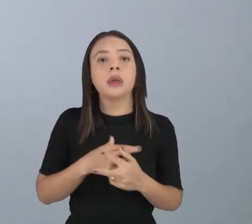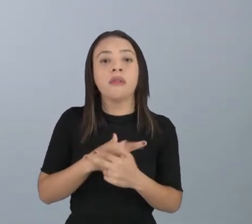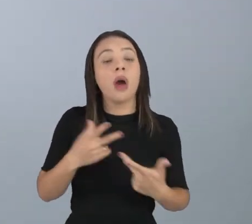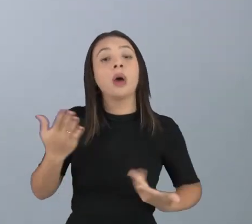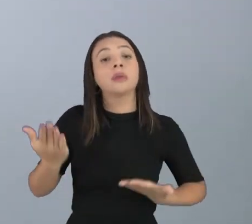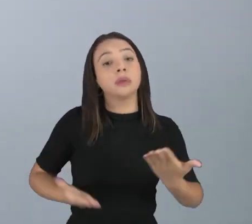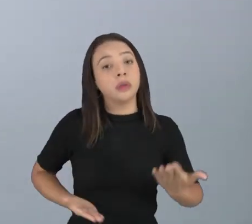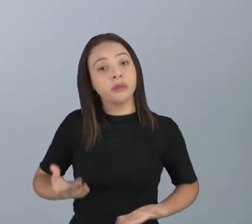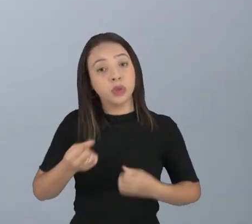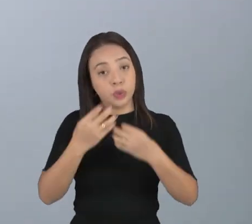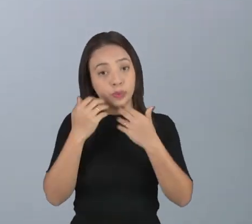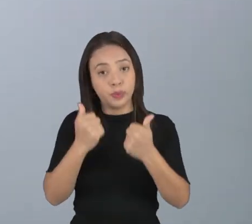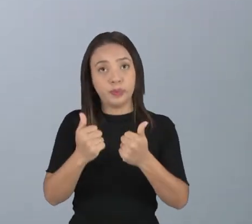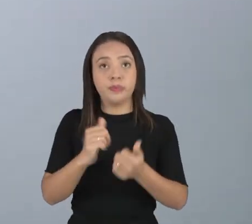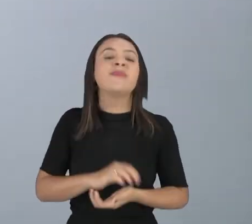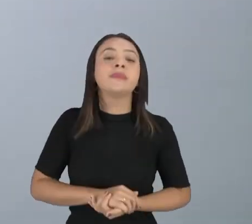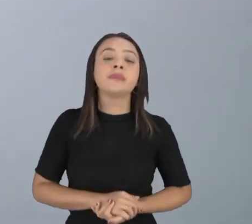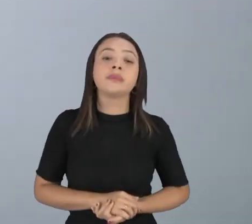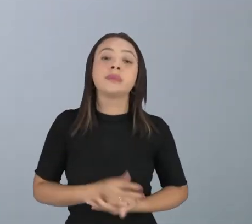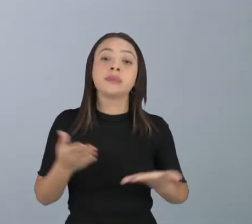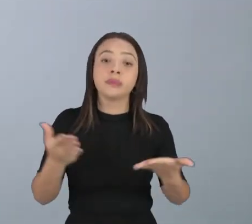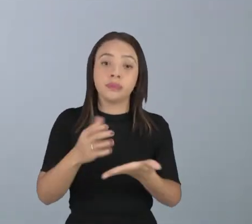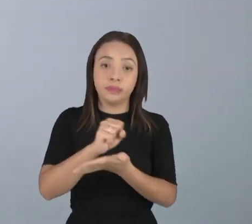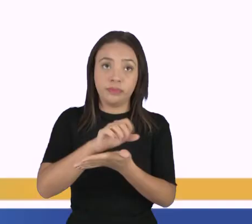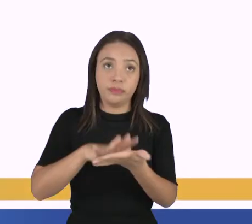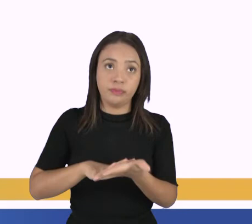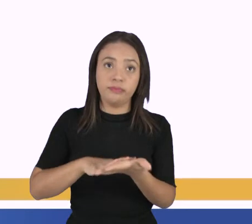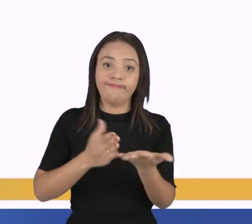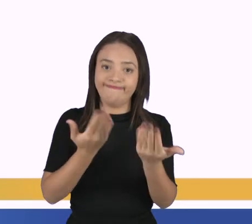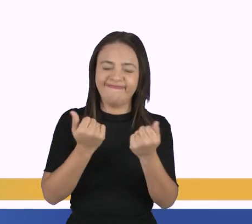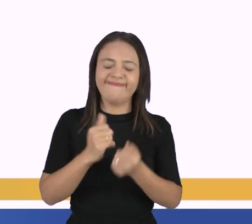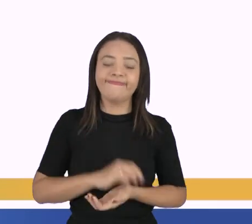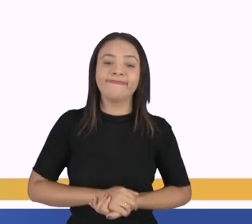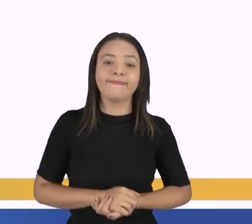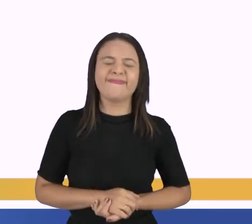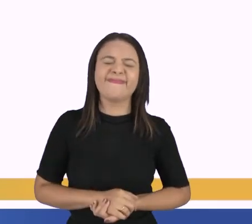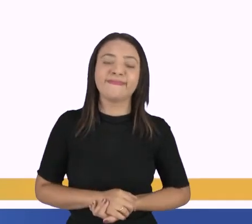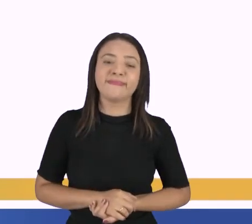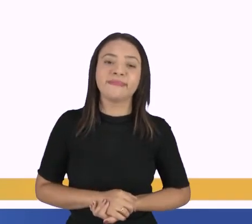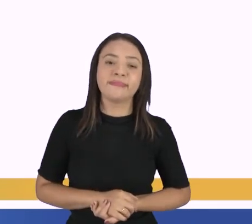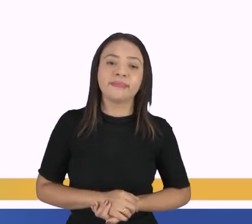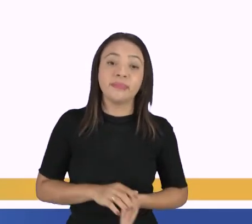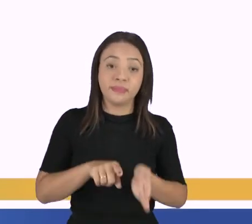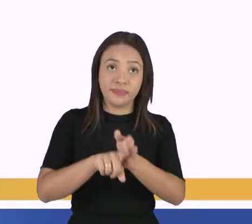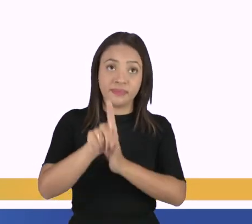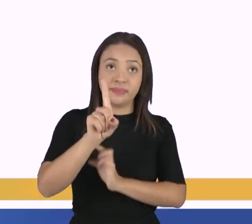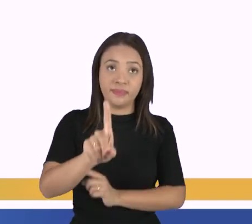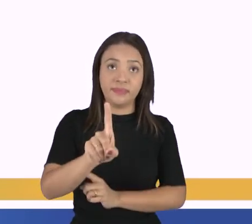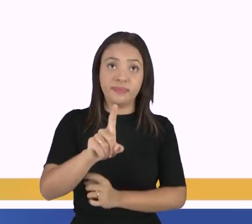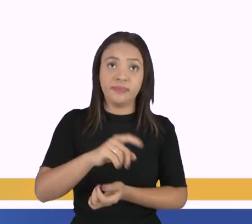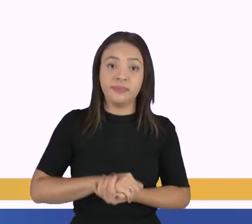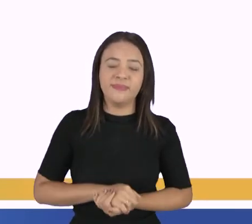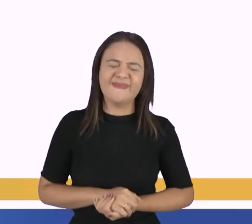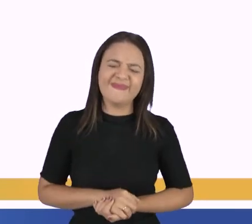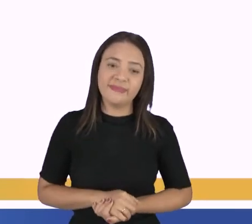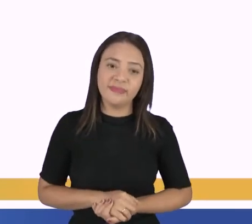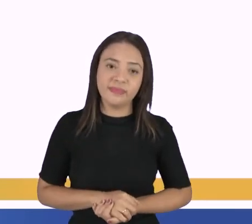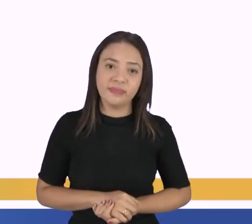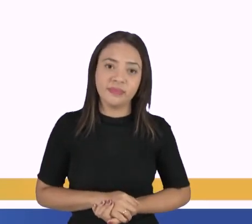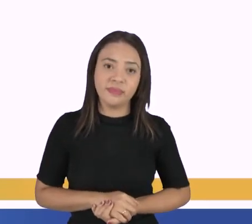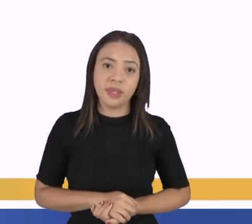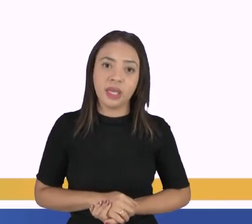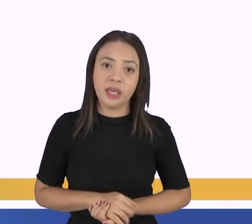Então, pessoal, vamos aqui para uma atividade, certo? E a primeira questão diz o seguinte: